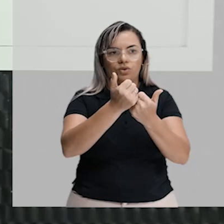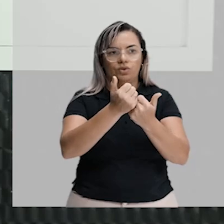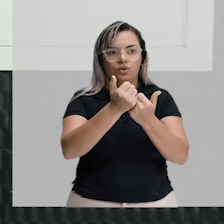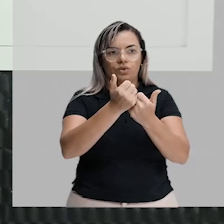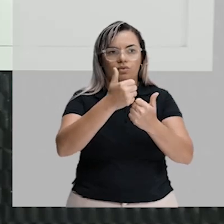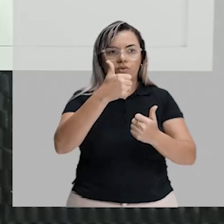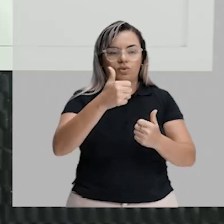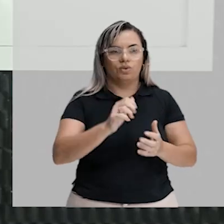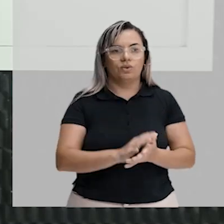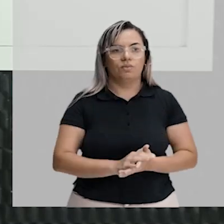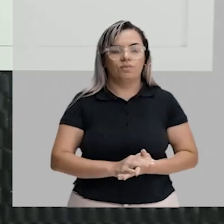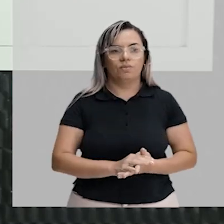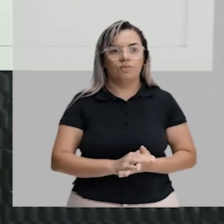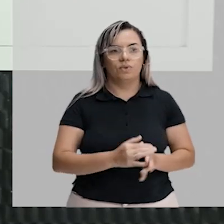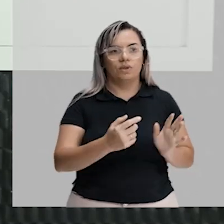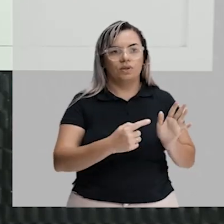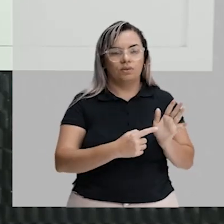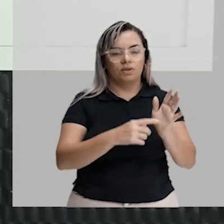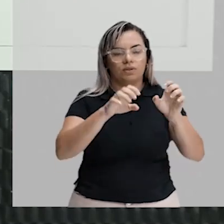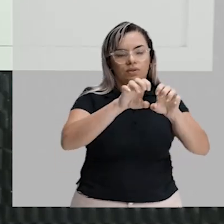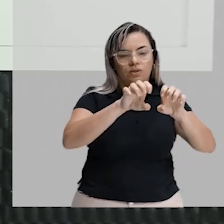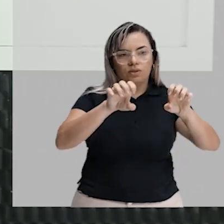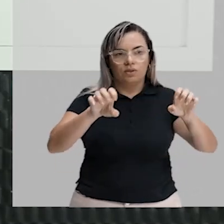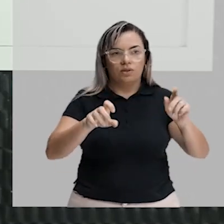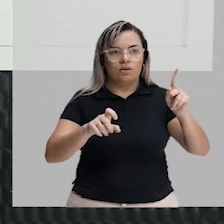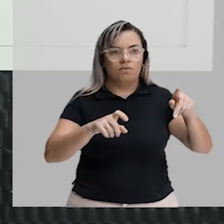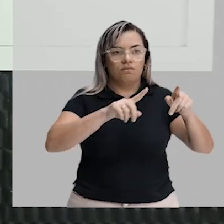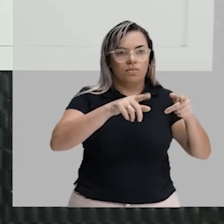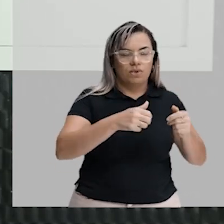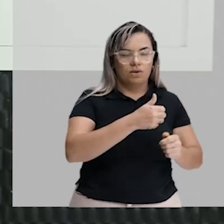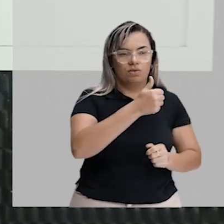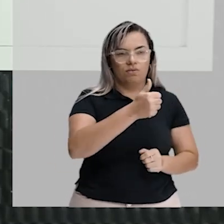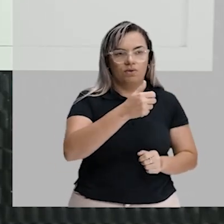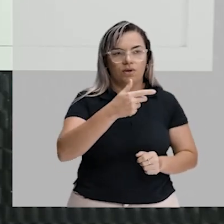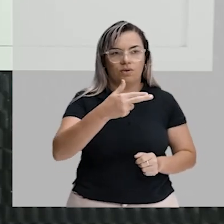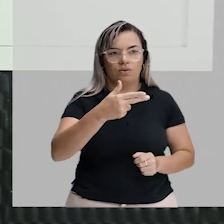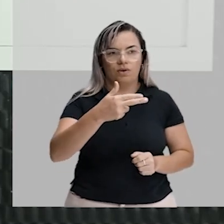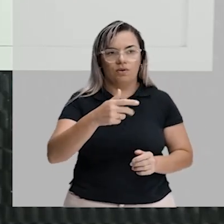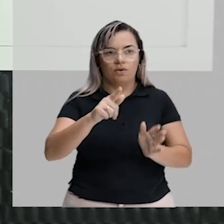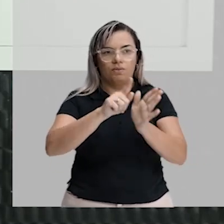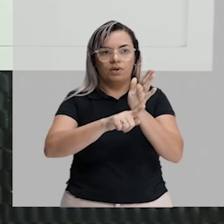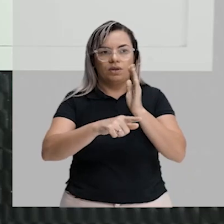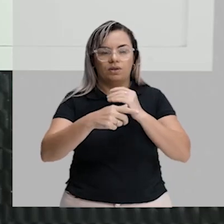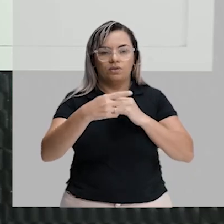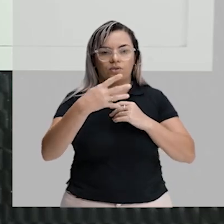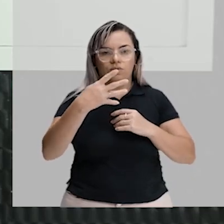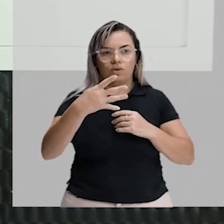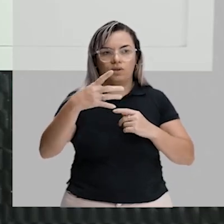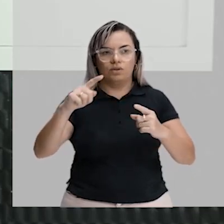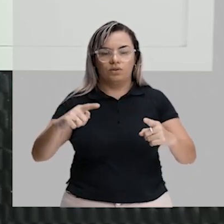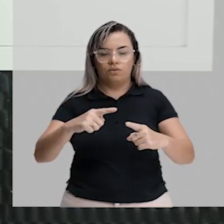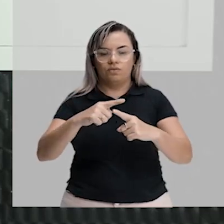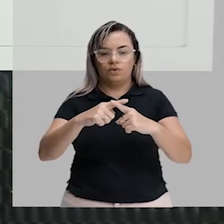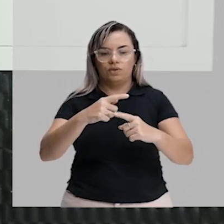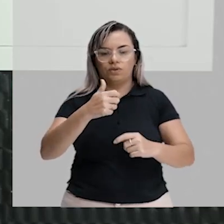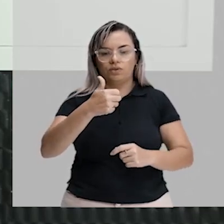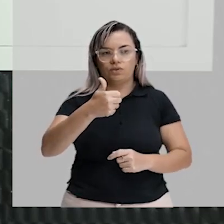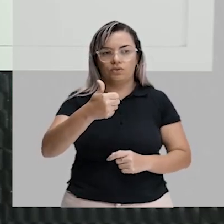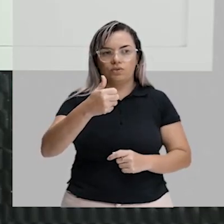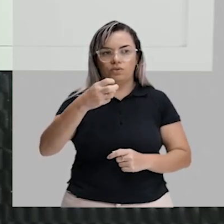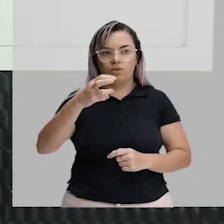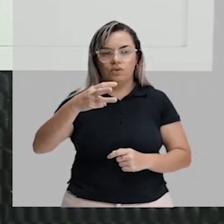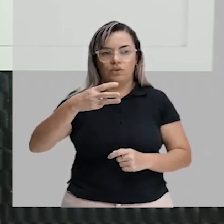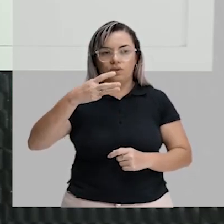vezes 1 elevado ao cubo, mais 2 vezes 1 ao quadrado, mais